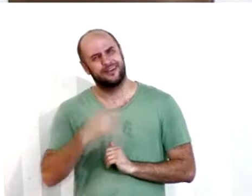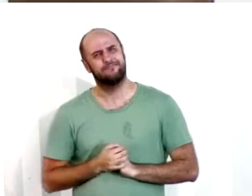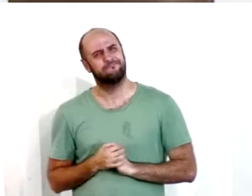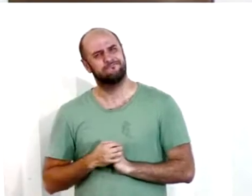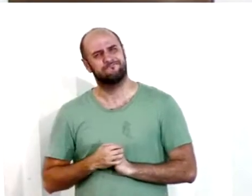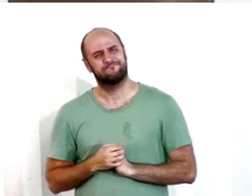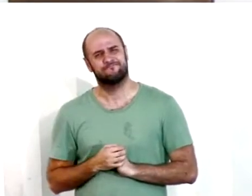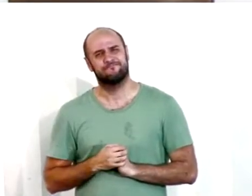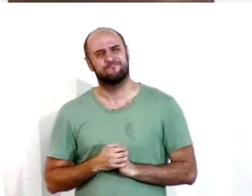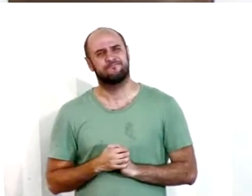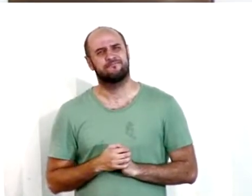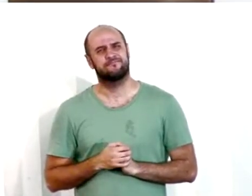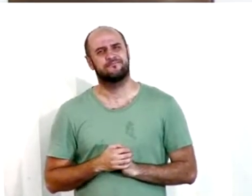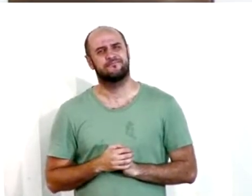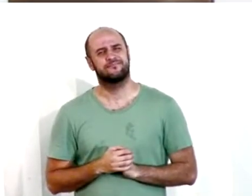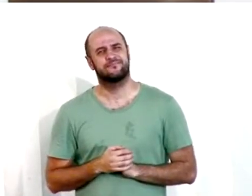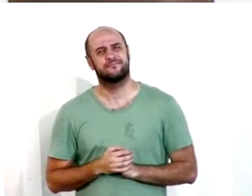nisso?